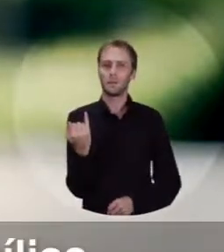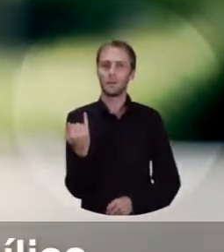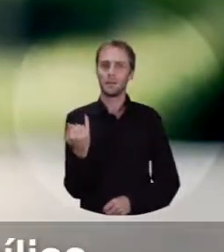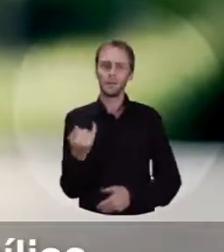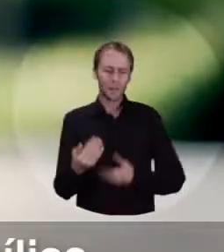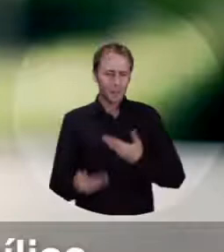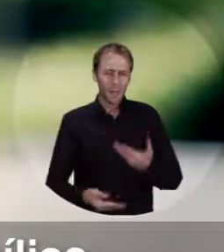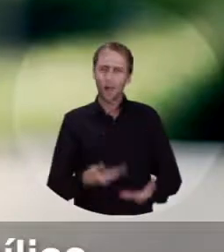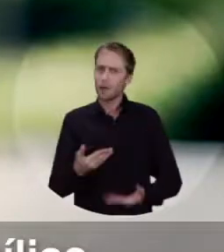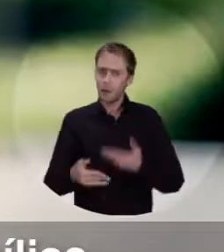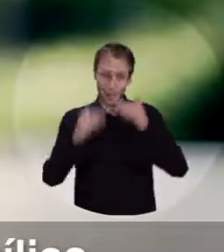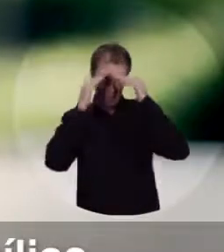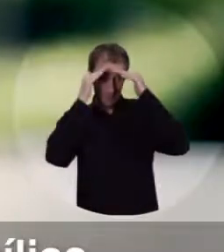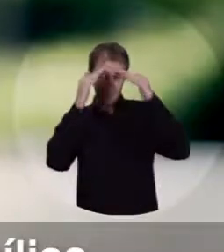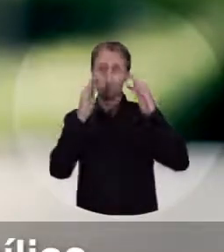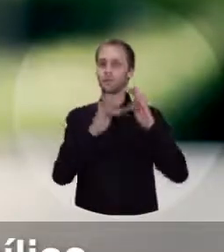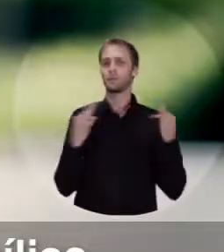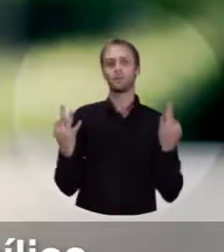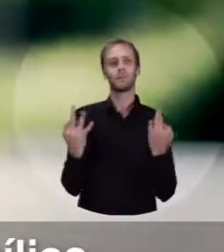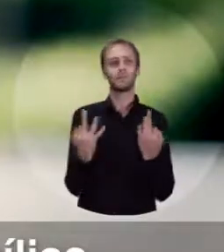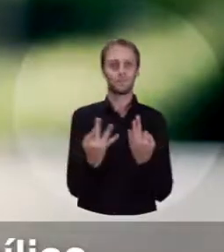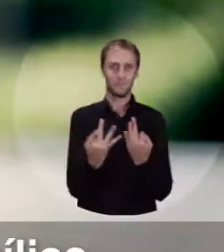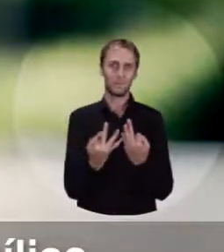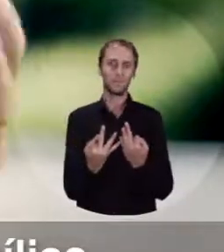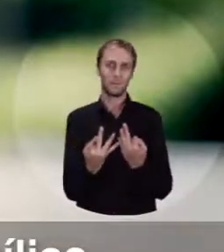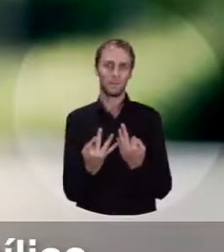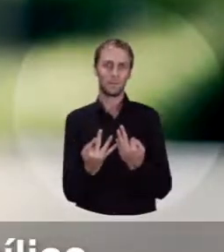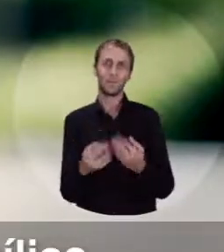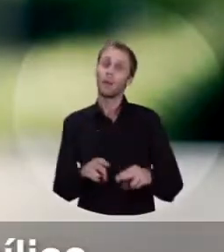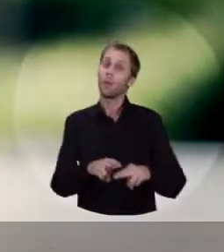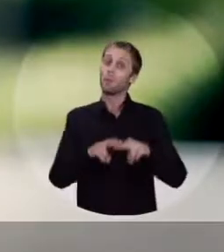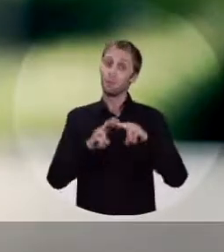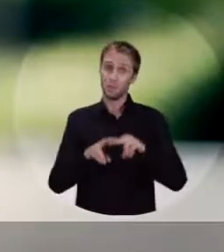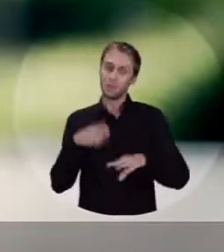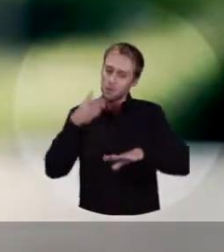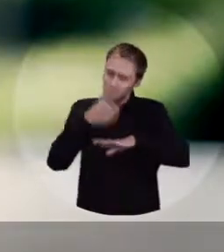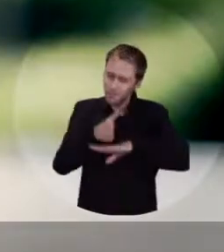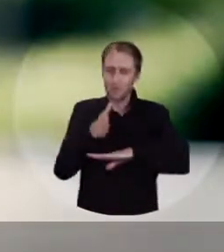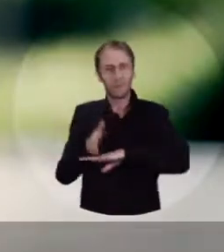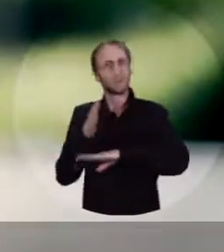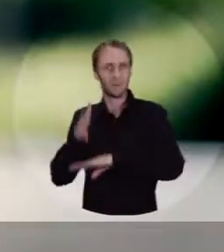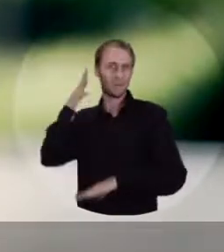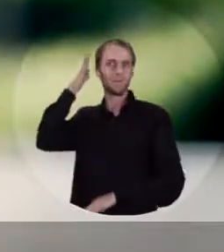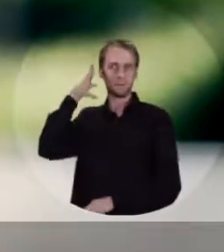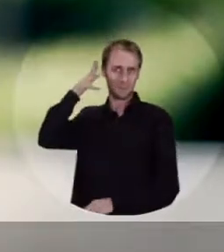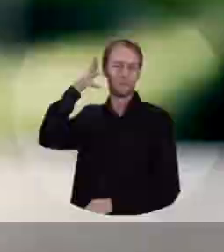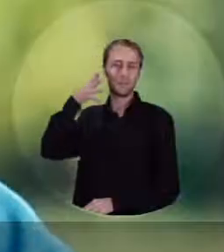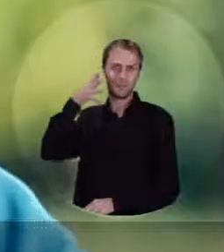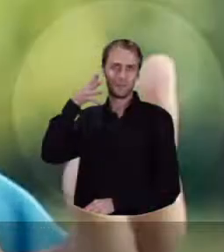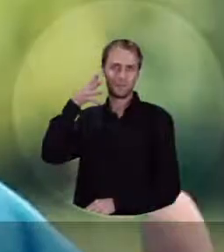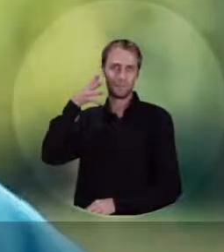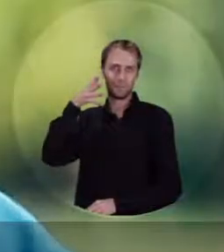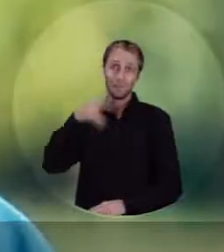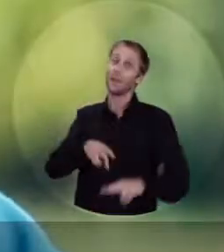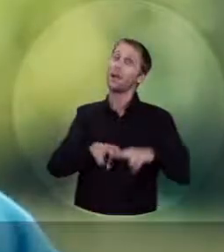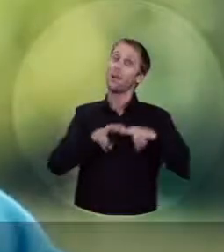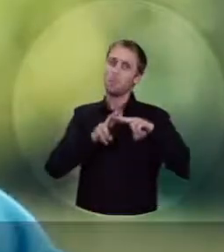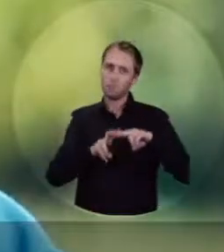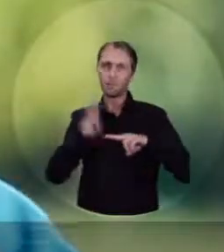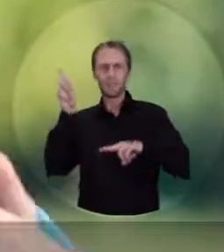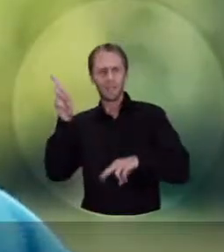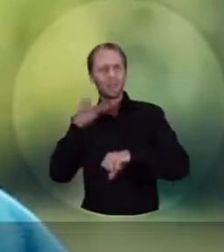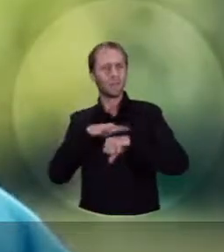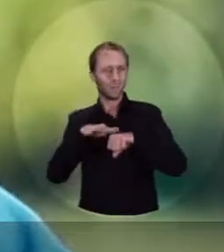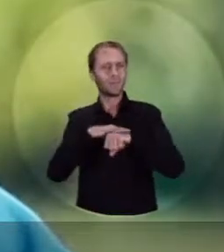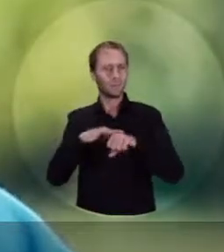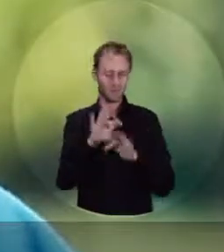a oportunidade de dar dignidade às suas famílias. É por isso que eu entrei na política. Então, por isso